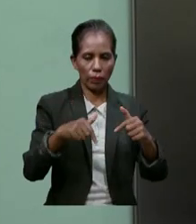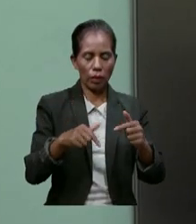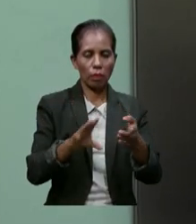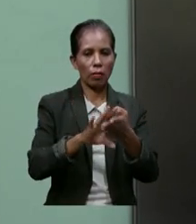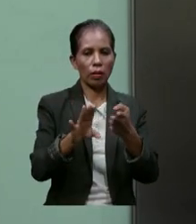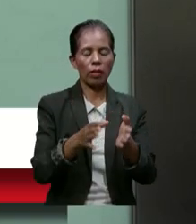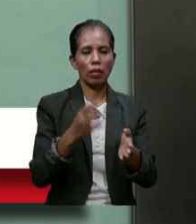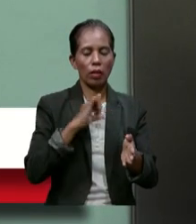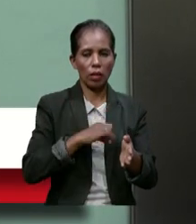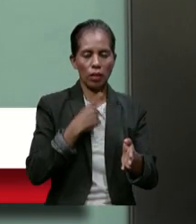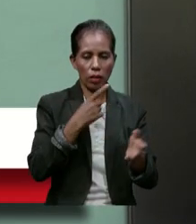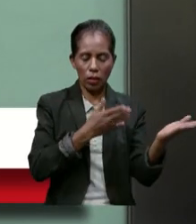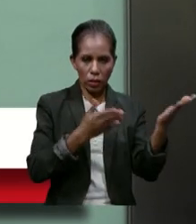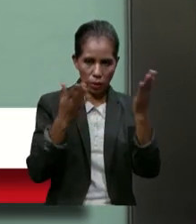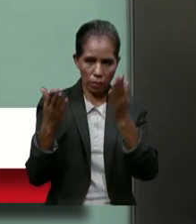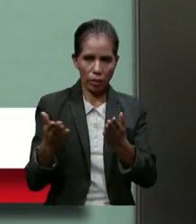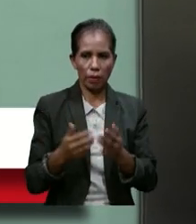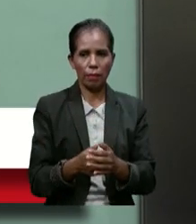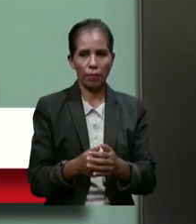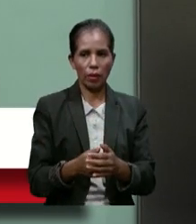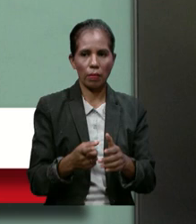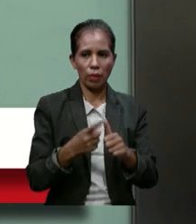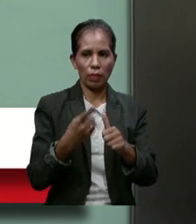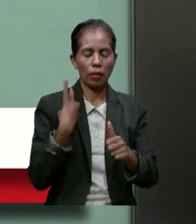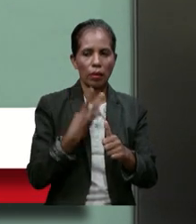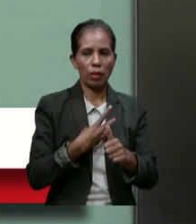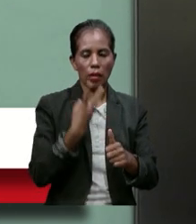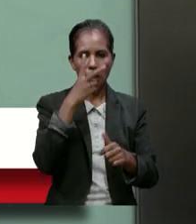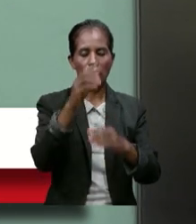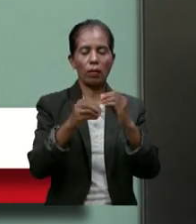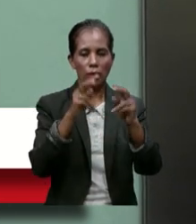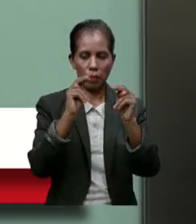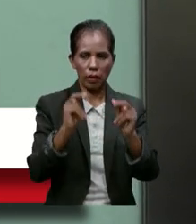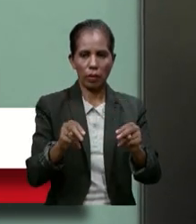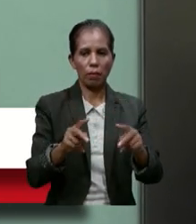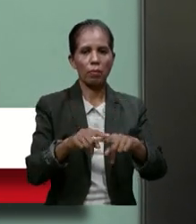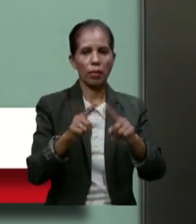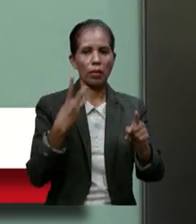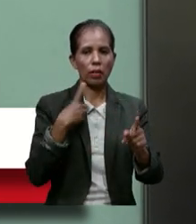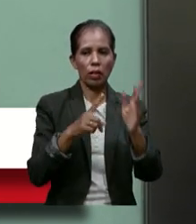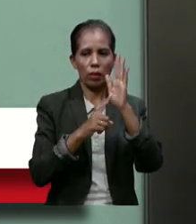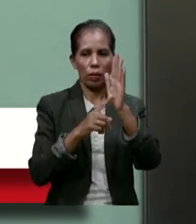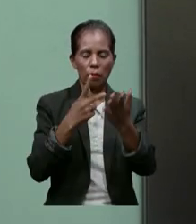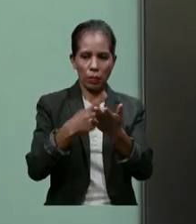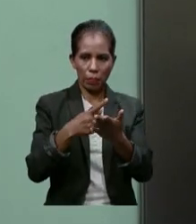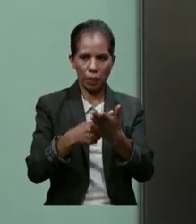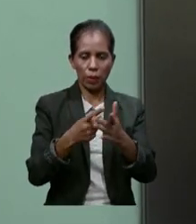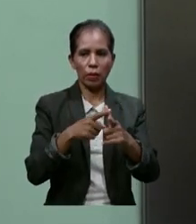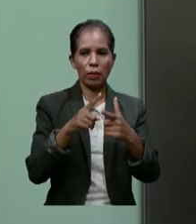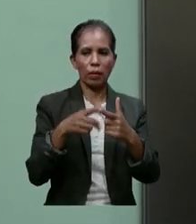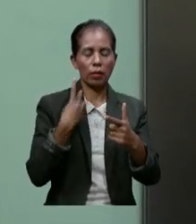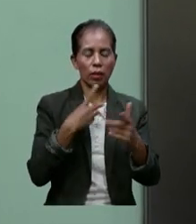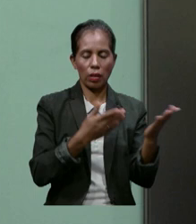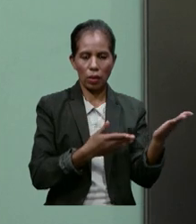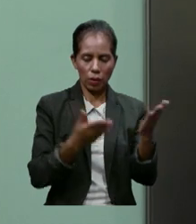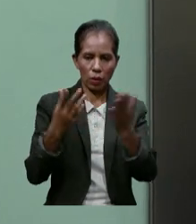proposta ne beita se haruka mai e inicialmente minha área que ataca precisa, mas precisa ita a tua proposta e ita se a tua